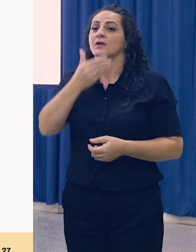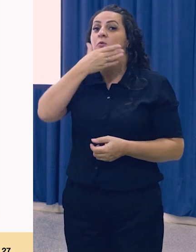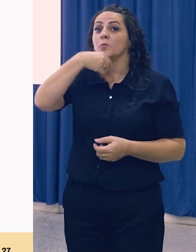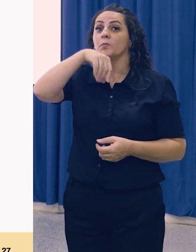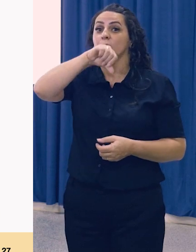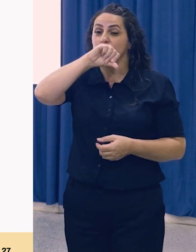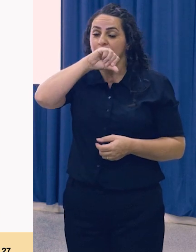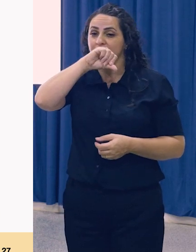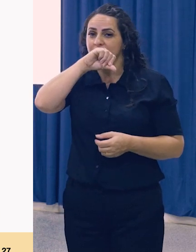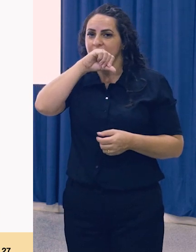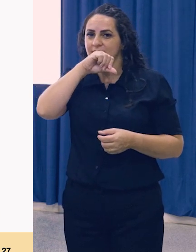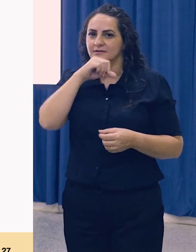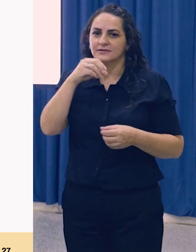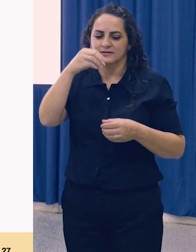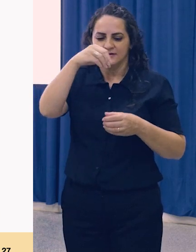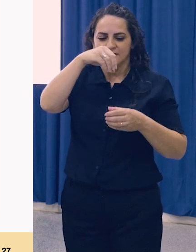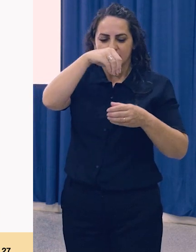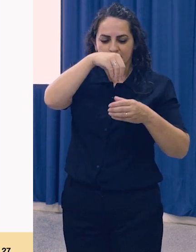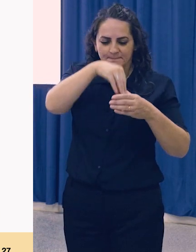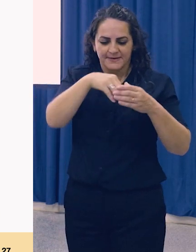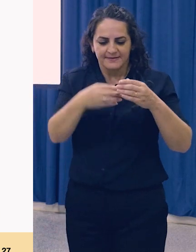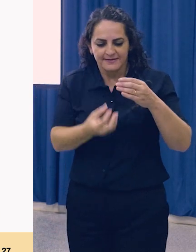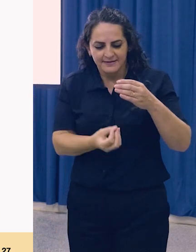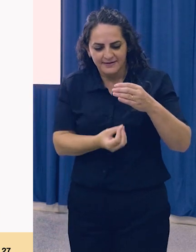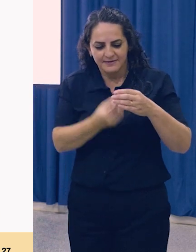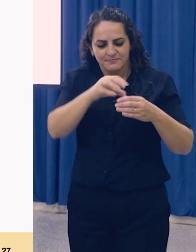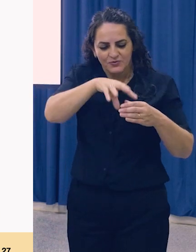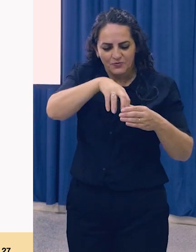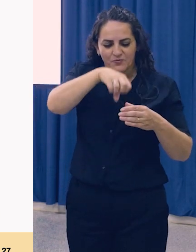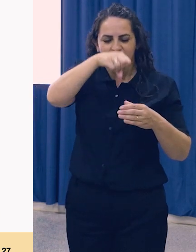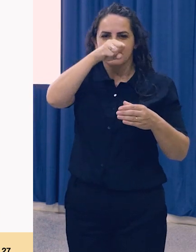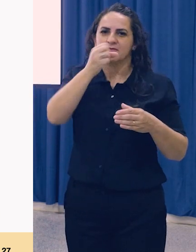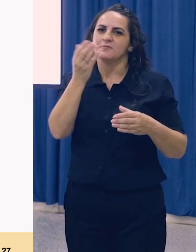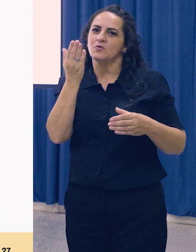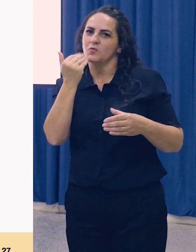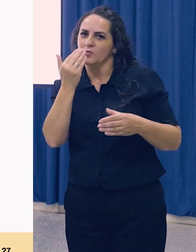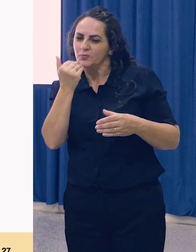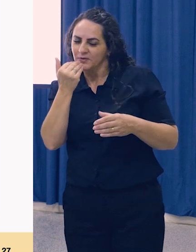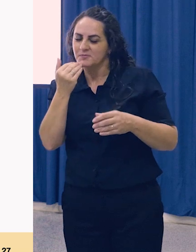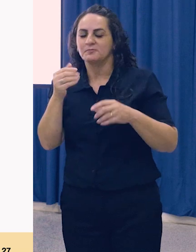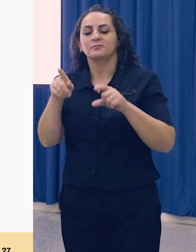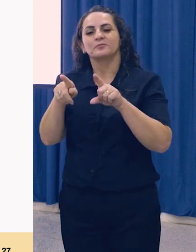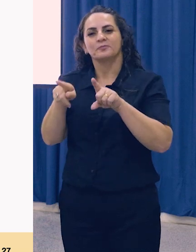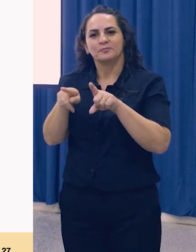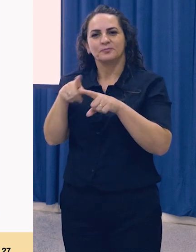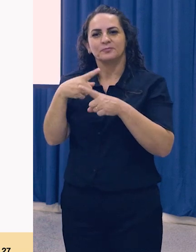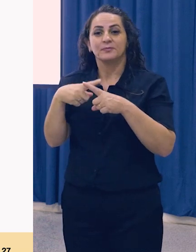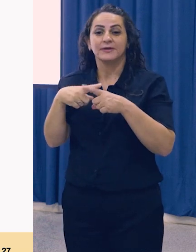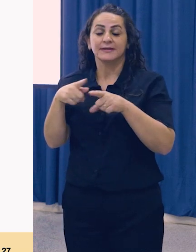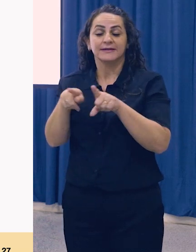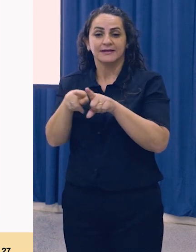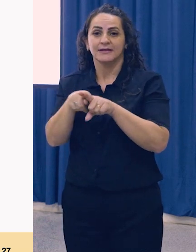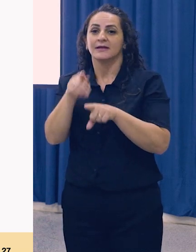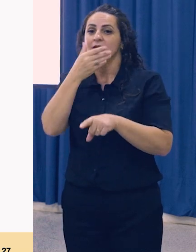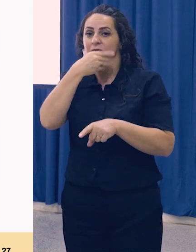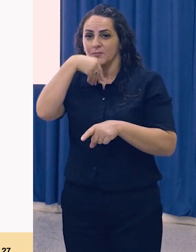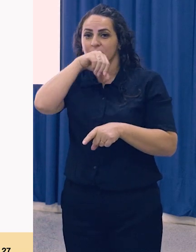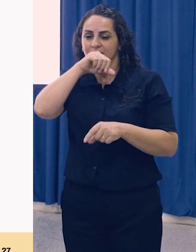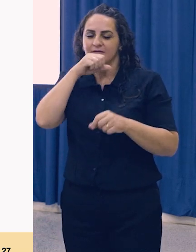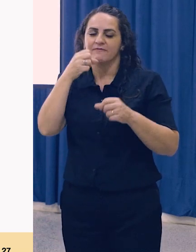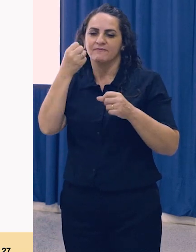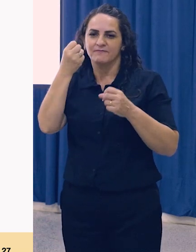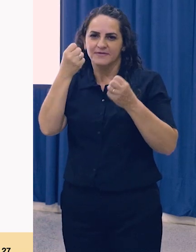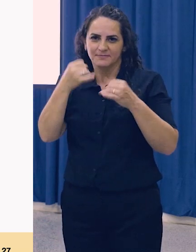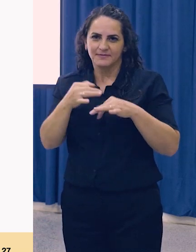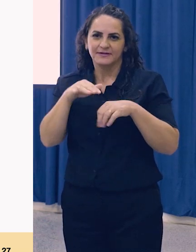pai, plantamos, colhemos e comemos, que é uma coisa que ele fala no filme, identifica muito o personagem dele. A mãe,